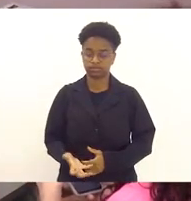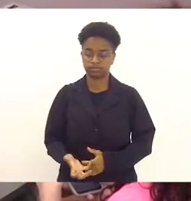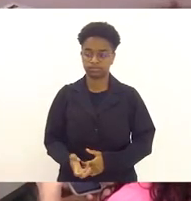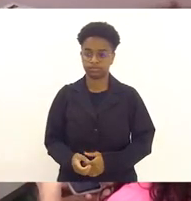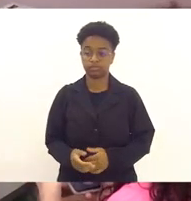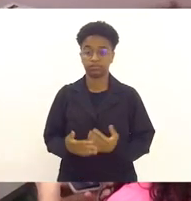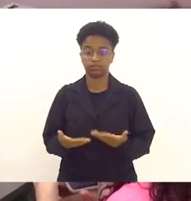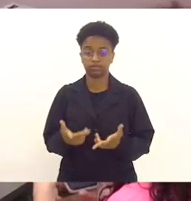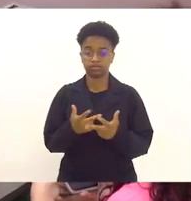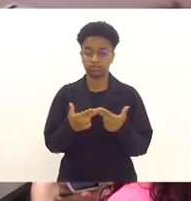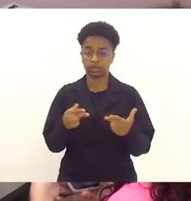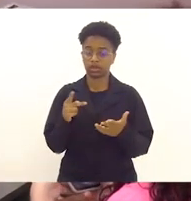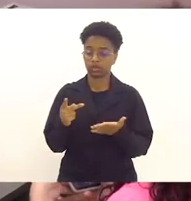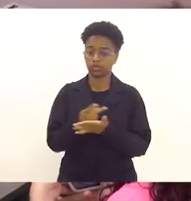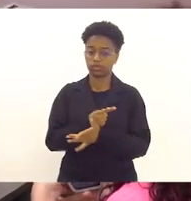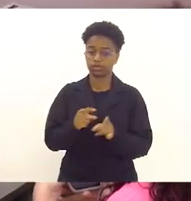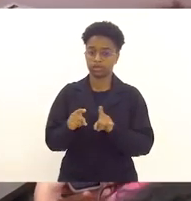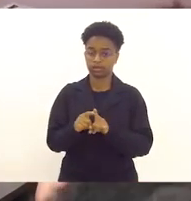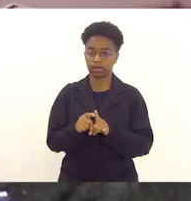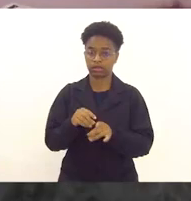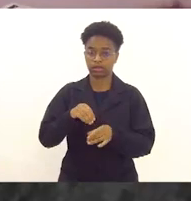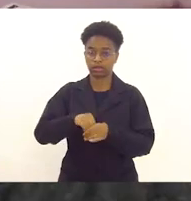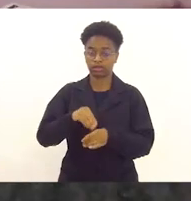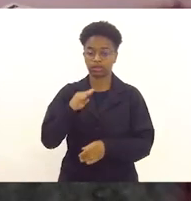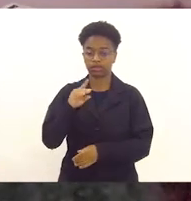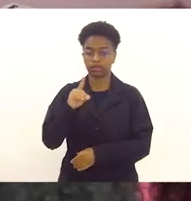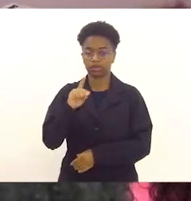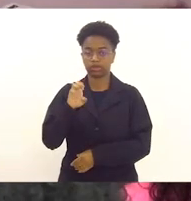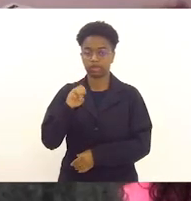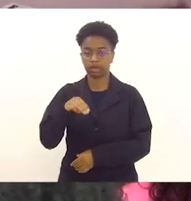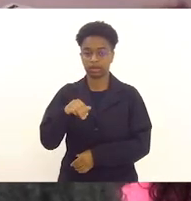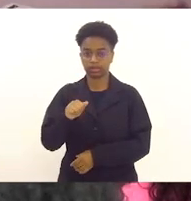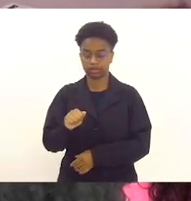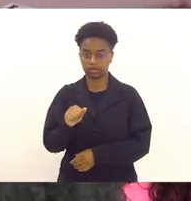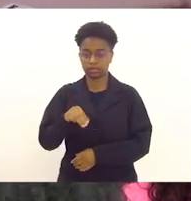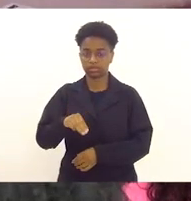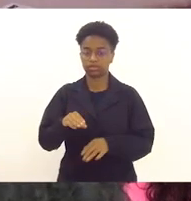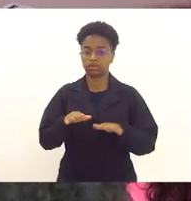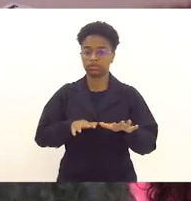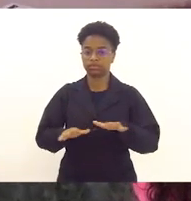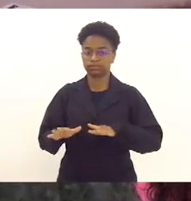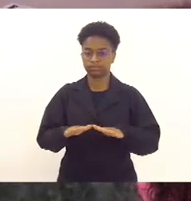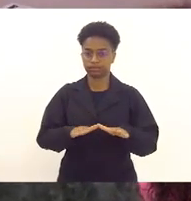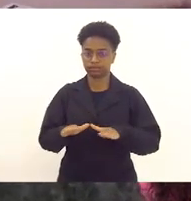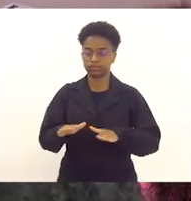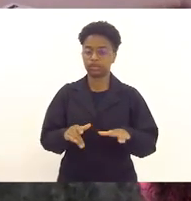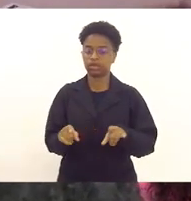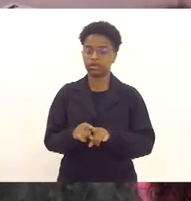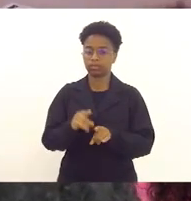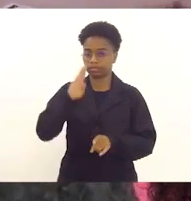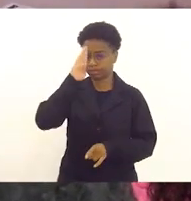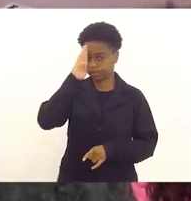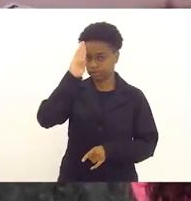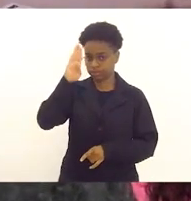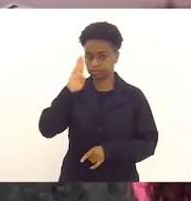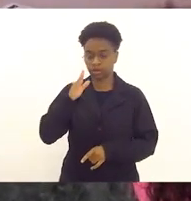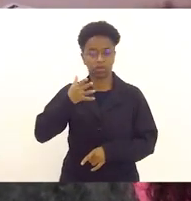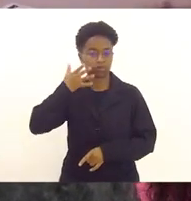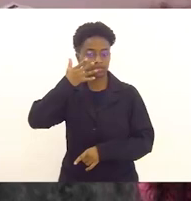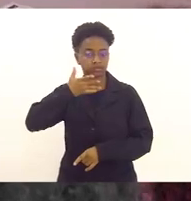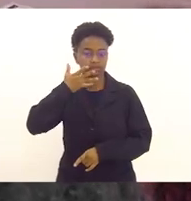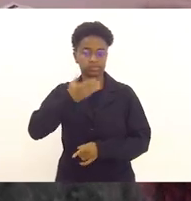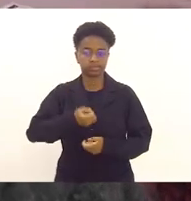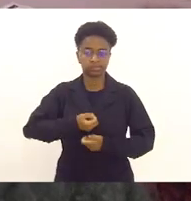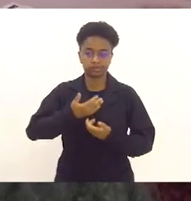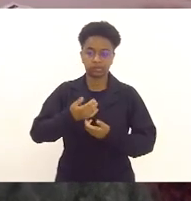ocorreu no atendimento da deã de Jacarepaguá e é fundamental esses relatos para a gente conseguir